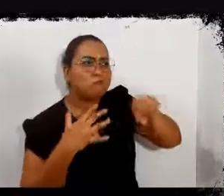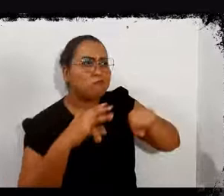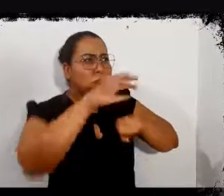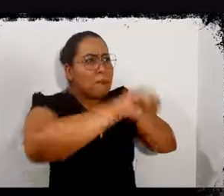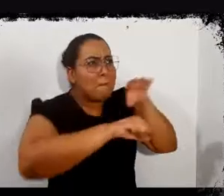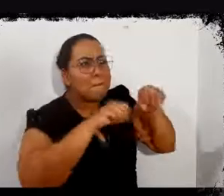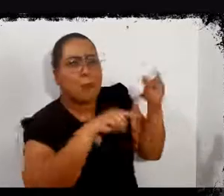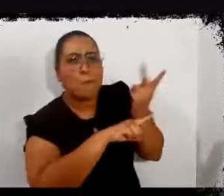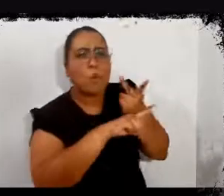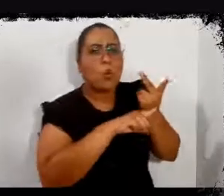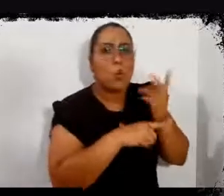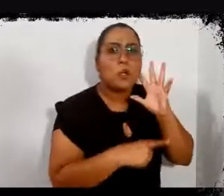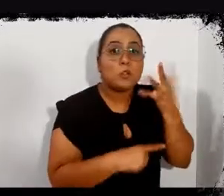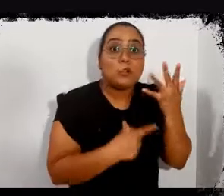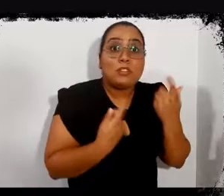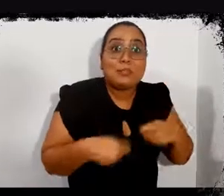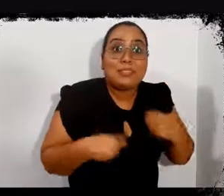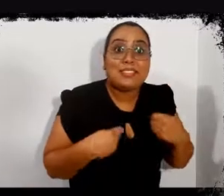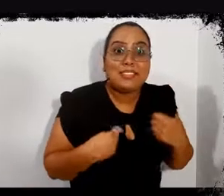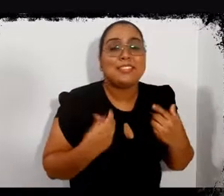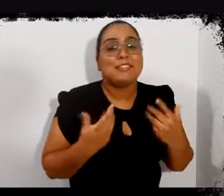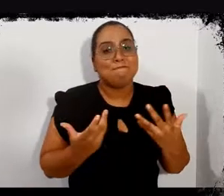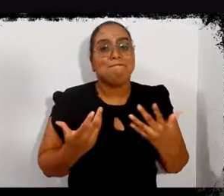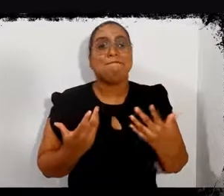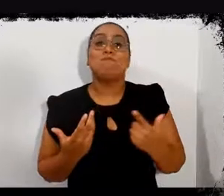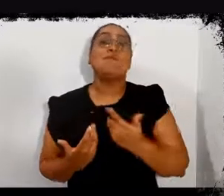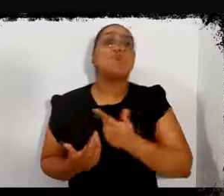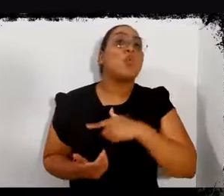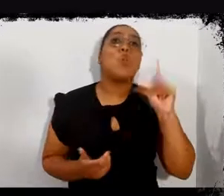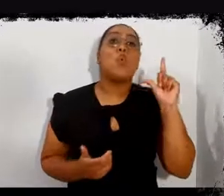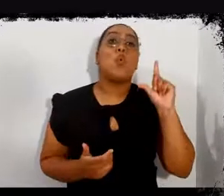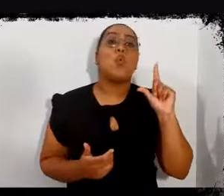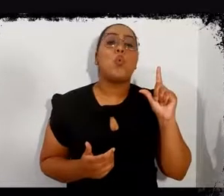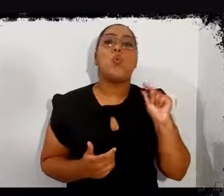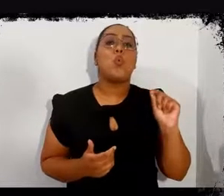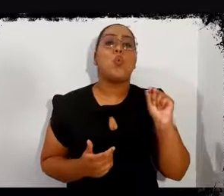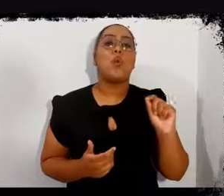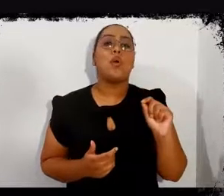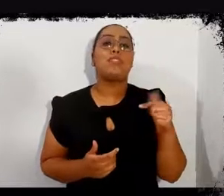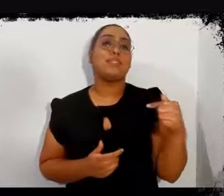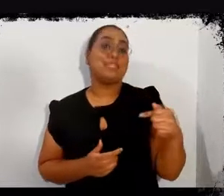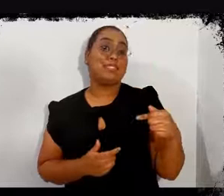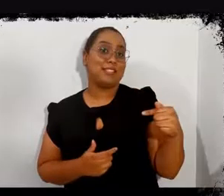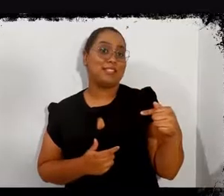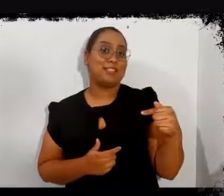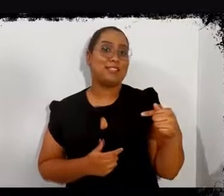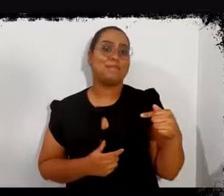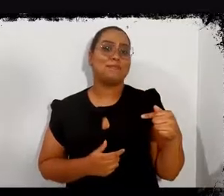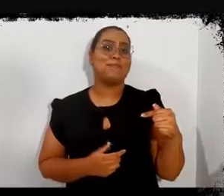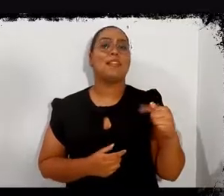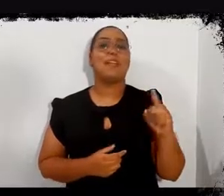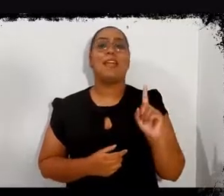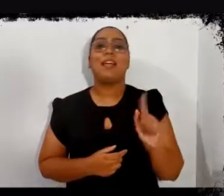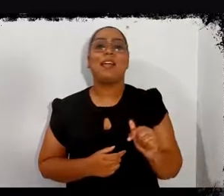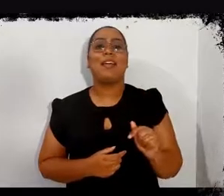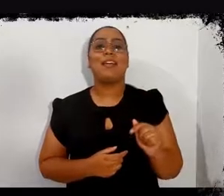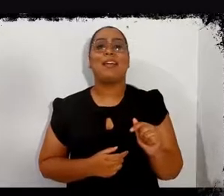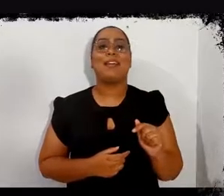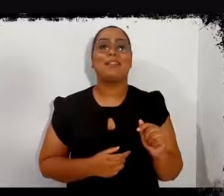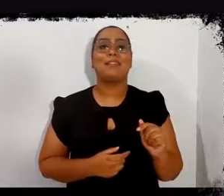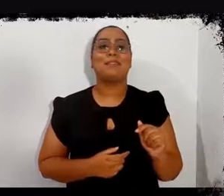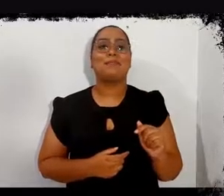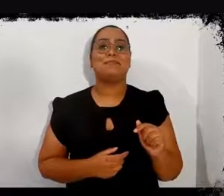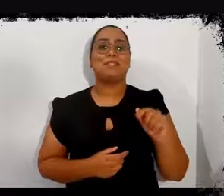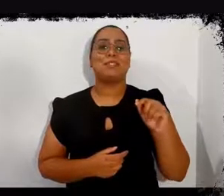roubar aquilo, muitas vezes roubar aquilo que o herói conseguiu. E essas são